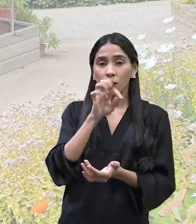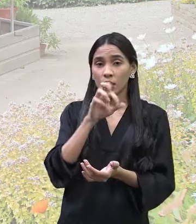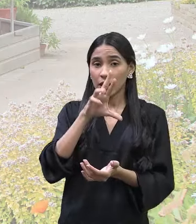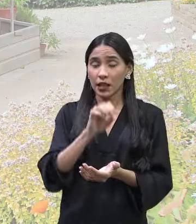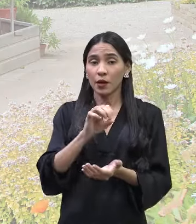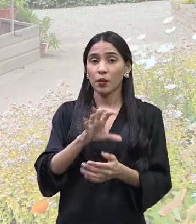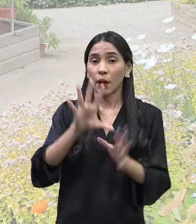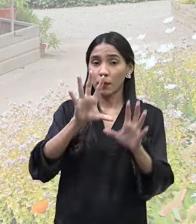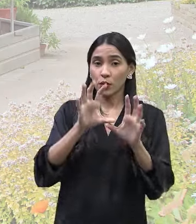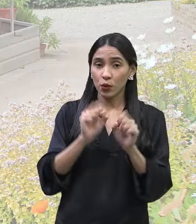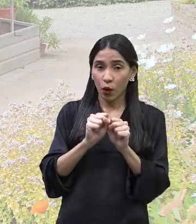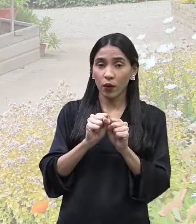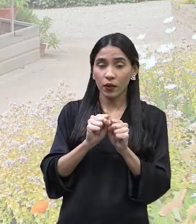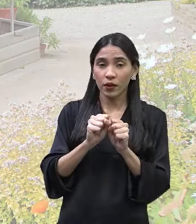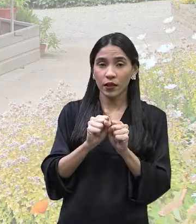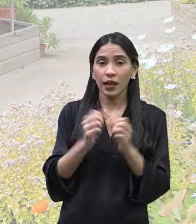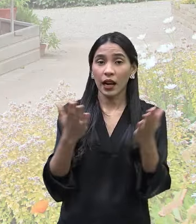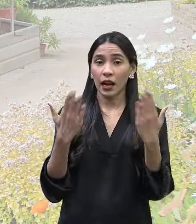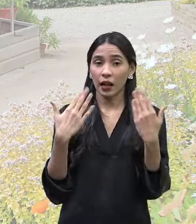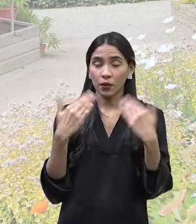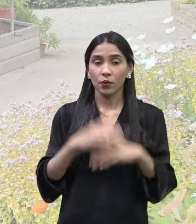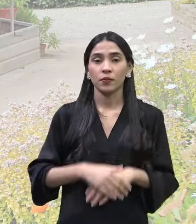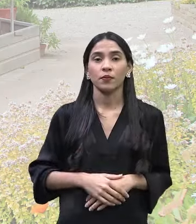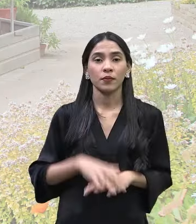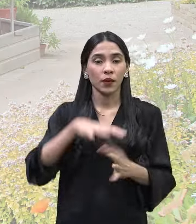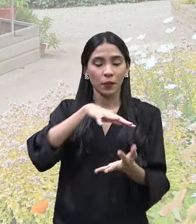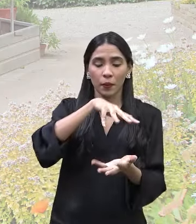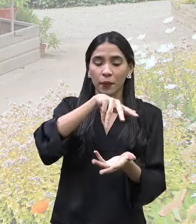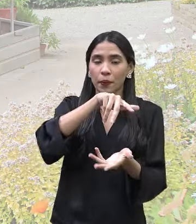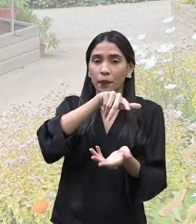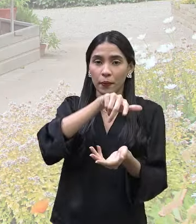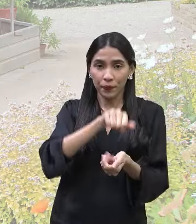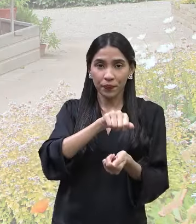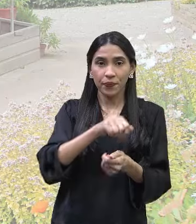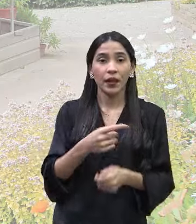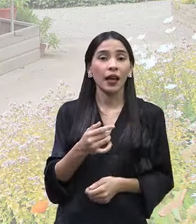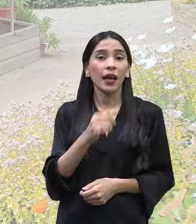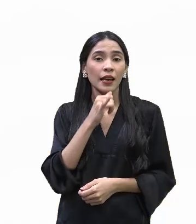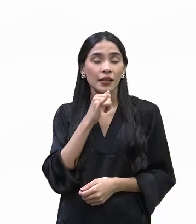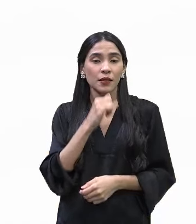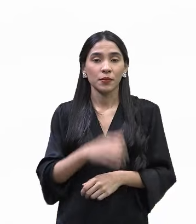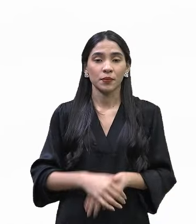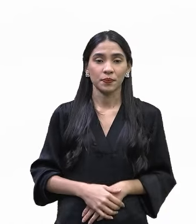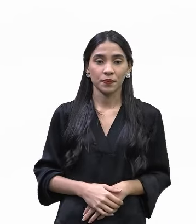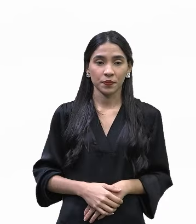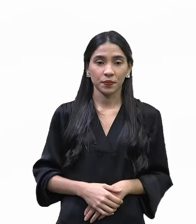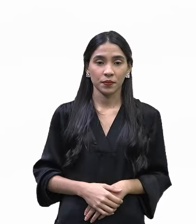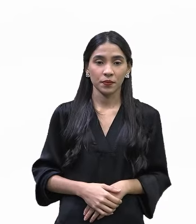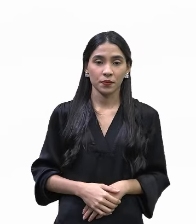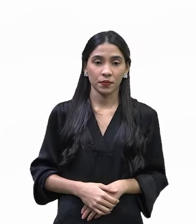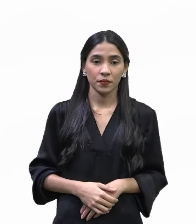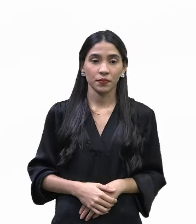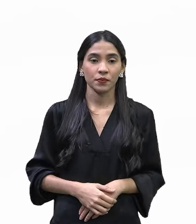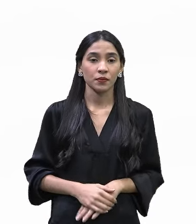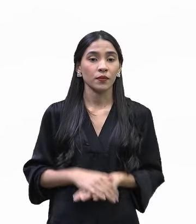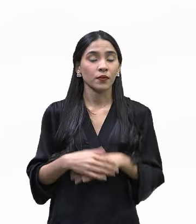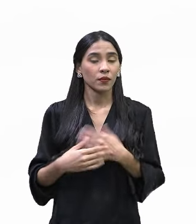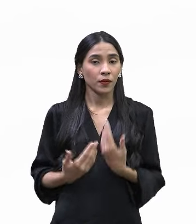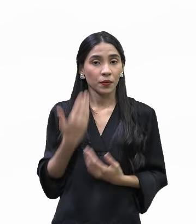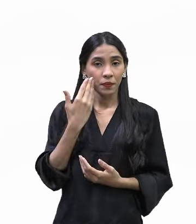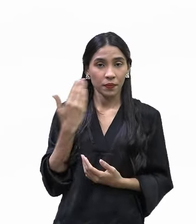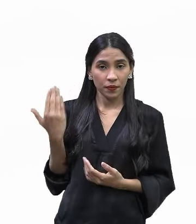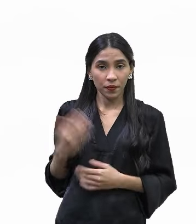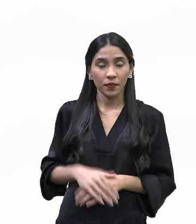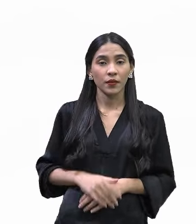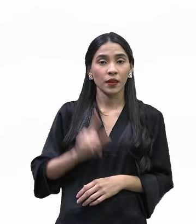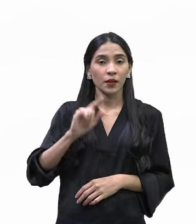calor, tá bom? Então isso ocorre no planeta todo. Dê uma olhada. Então o efeito estufa